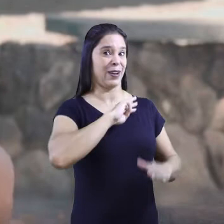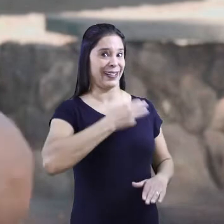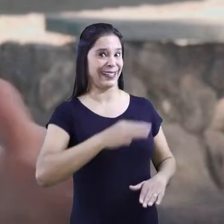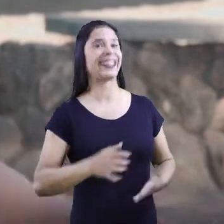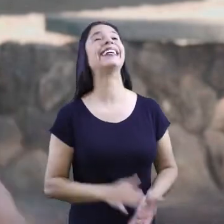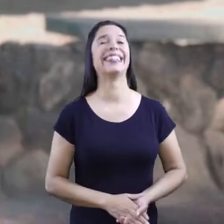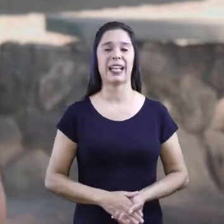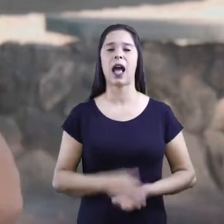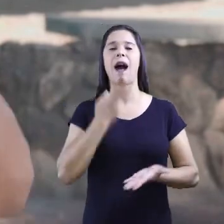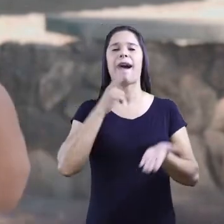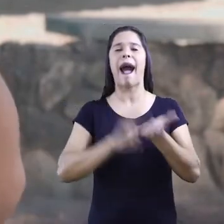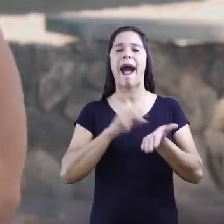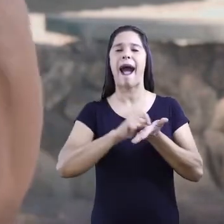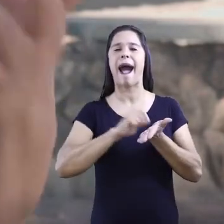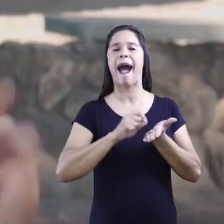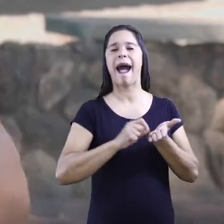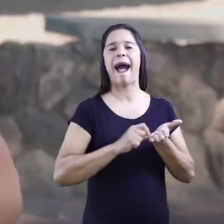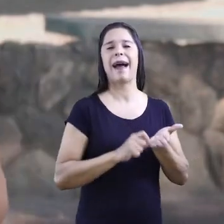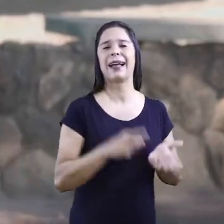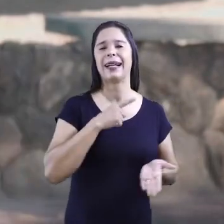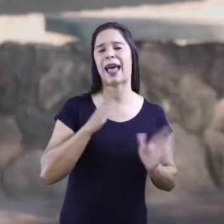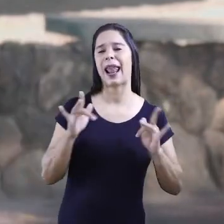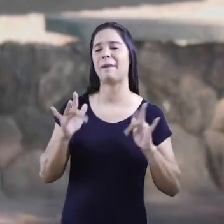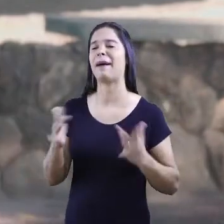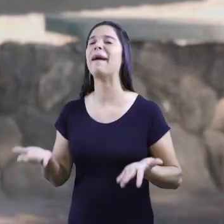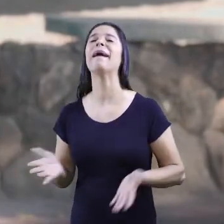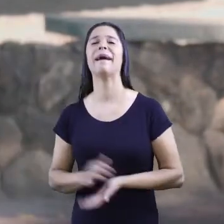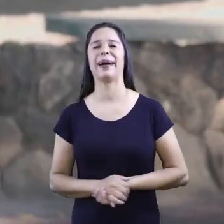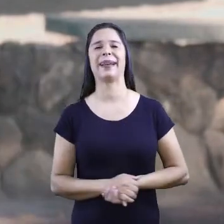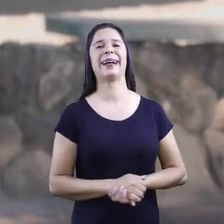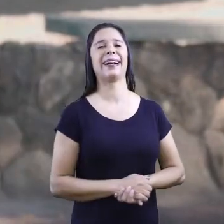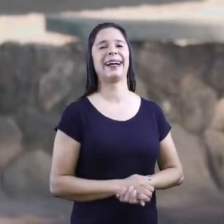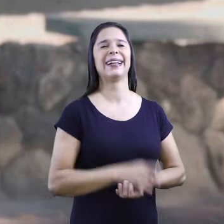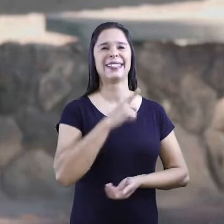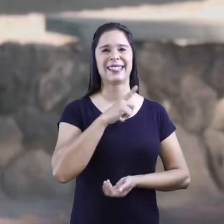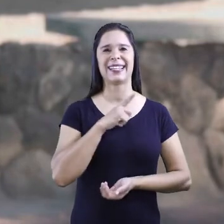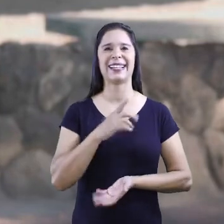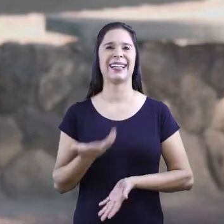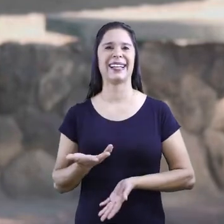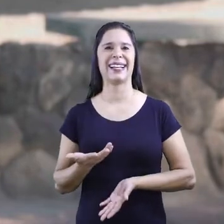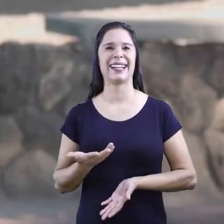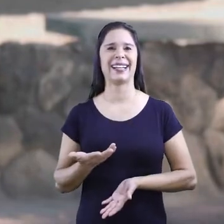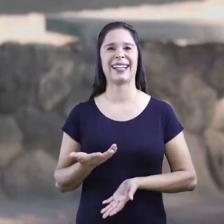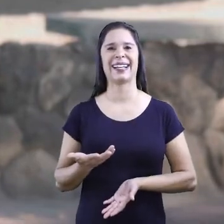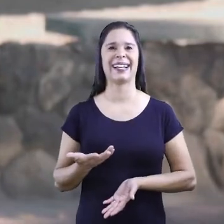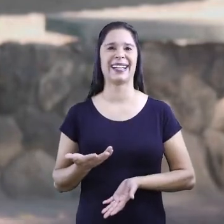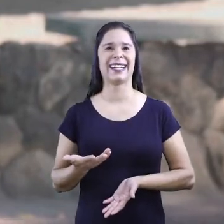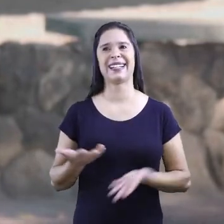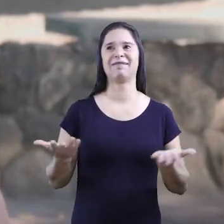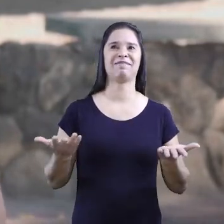para as meninas daqui, eram coisas assim, bilhetes. Havia namoros, né,